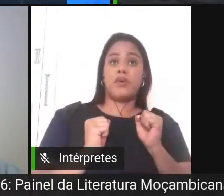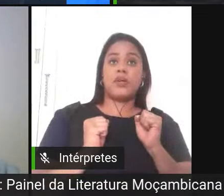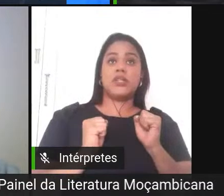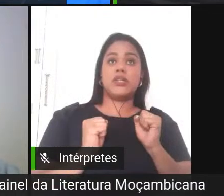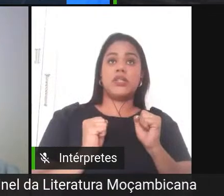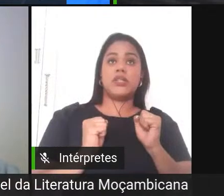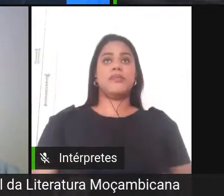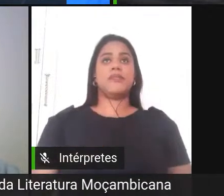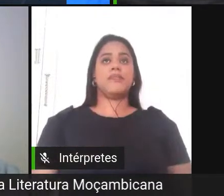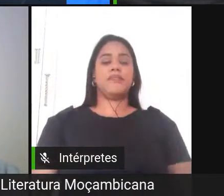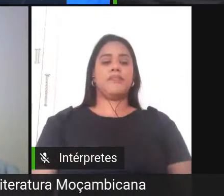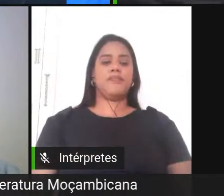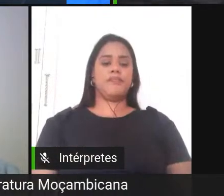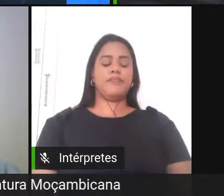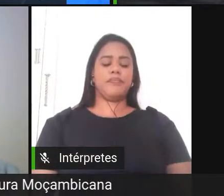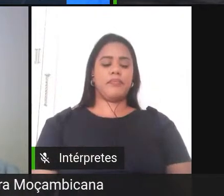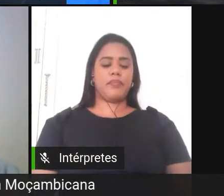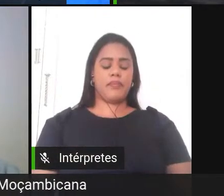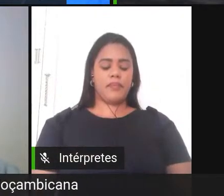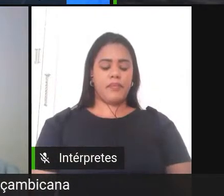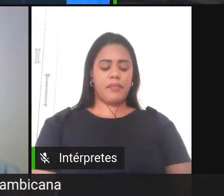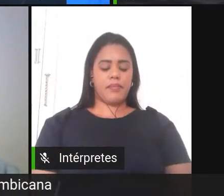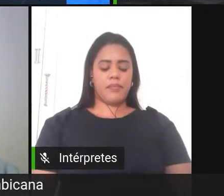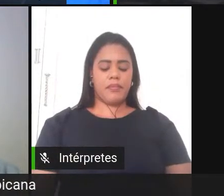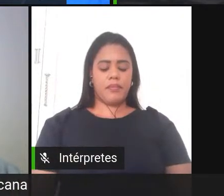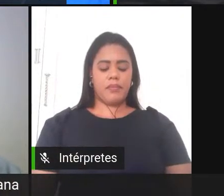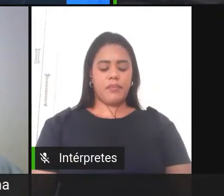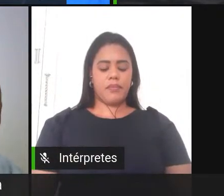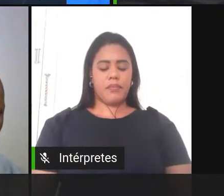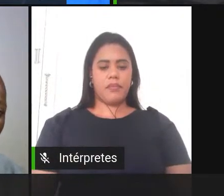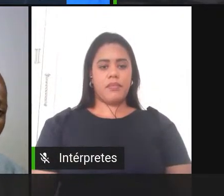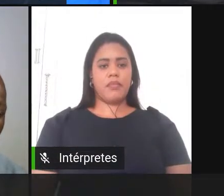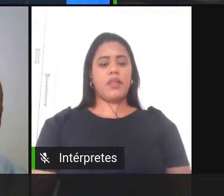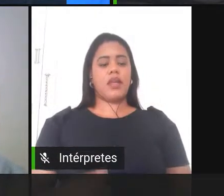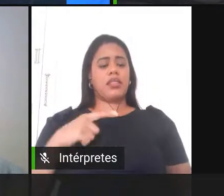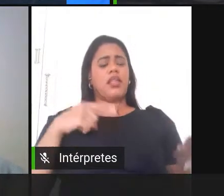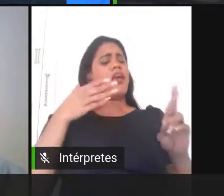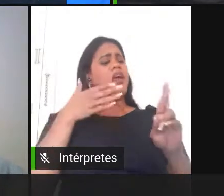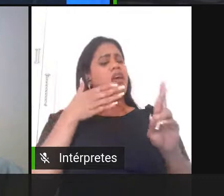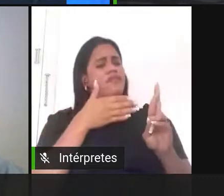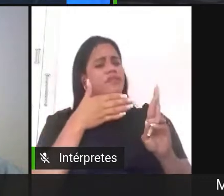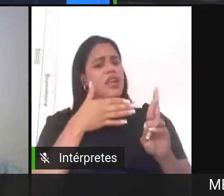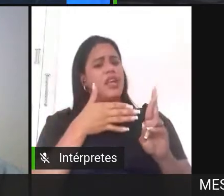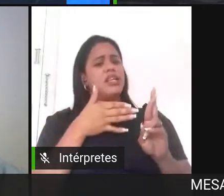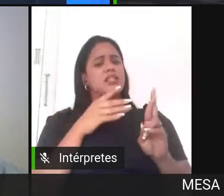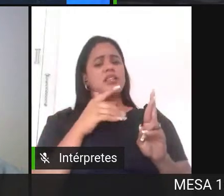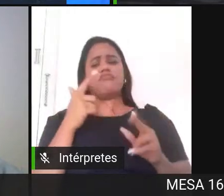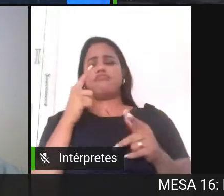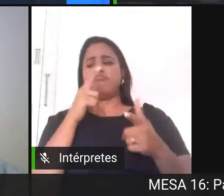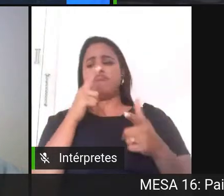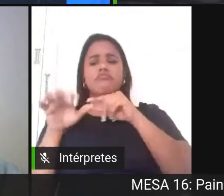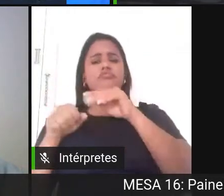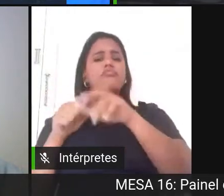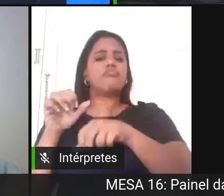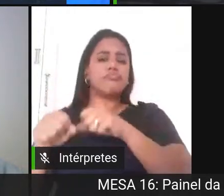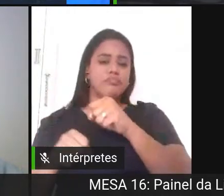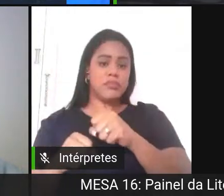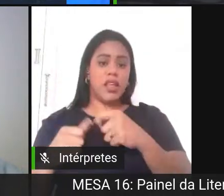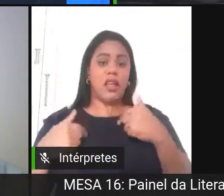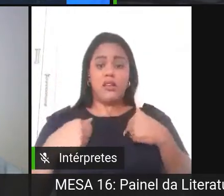referenciados. É basicamente isso que tenho a dizer, José dos Remédios, acerca da aspecto